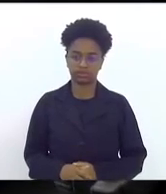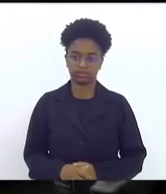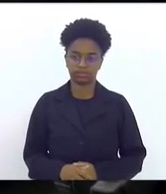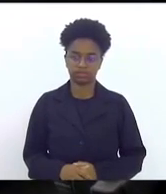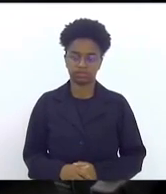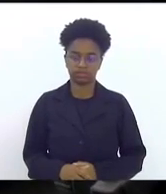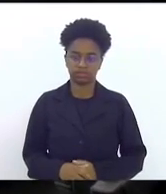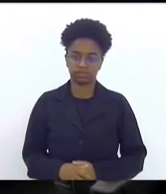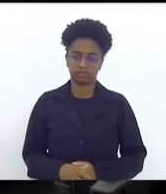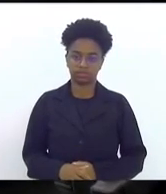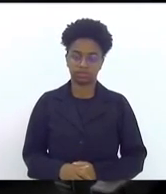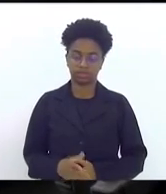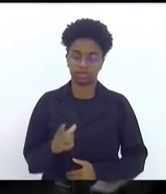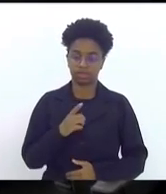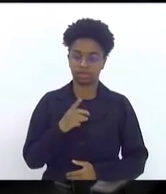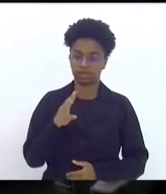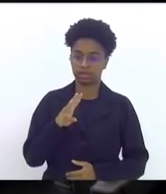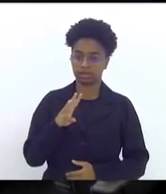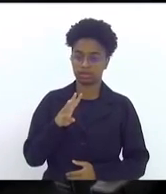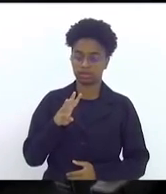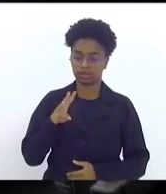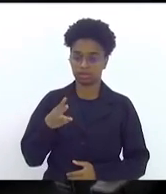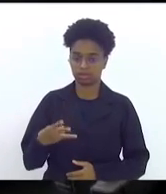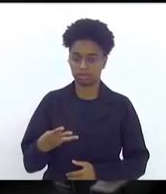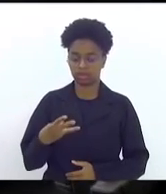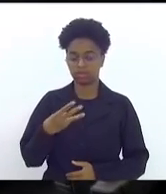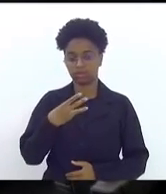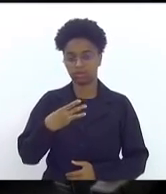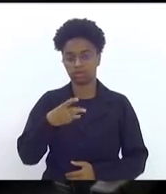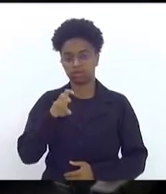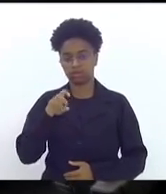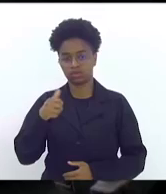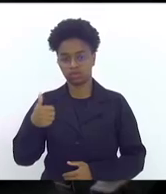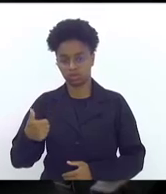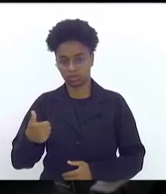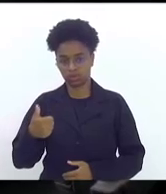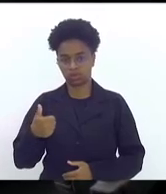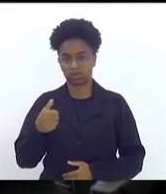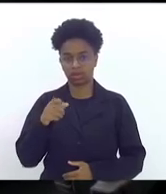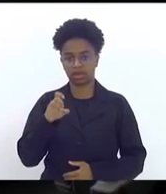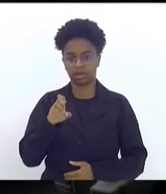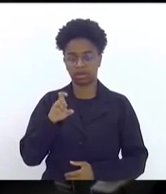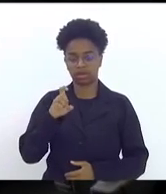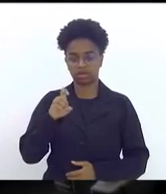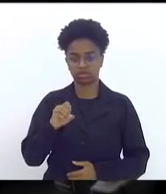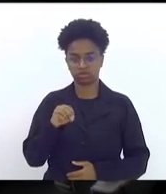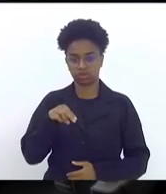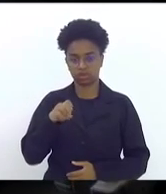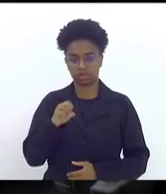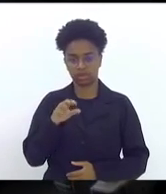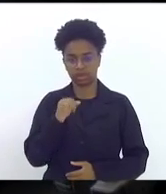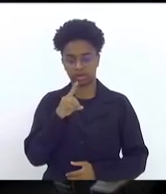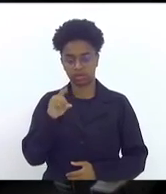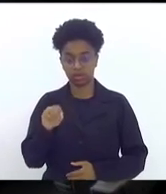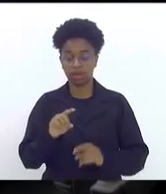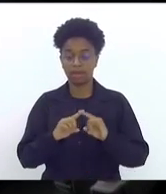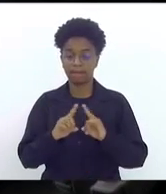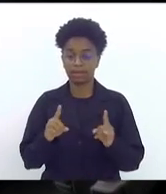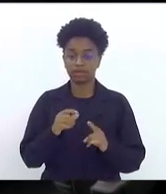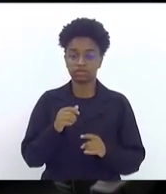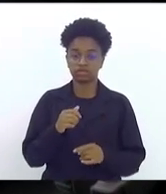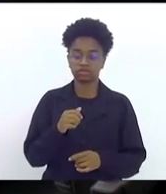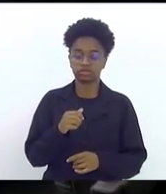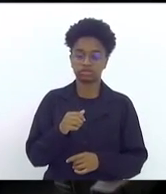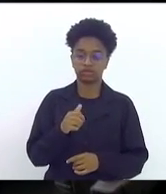dos 3.351 casos de exoneração, em 27%, portanto, em 914